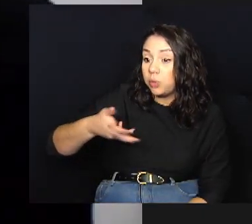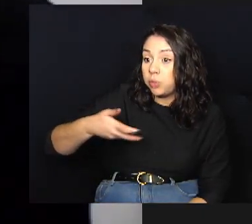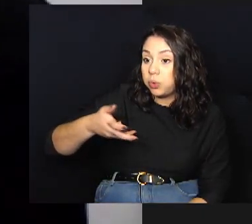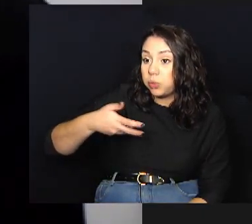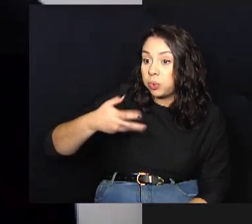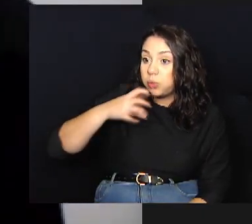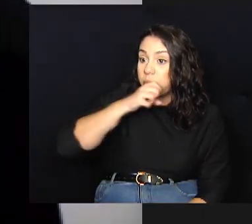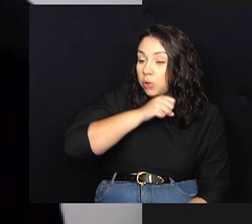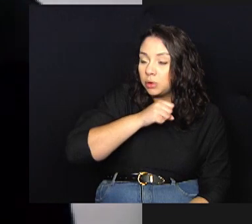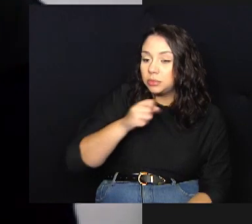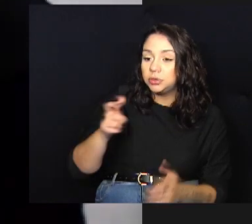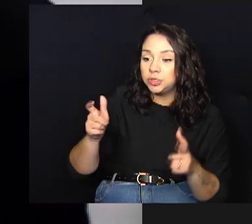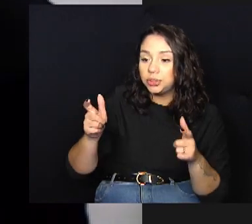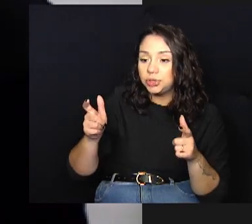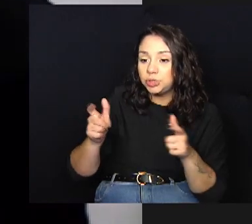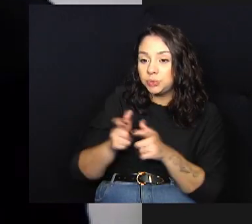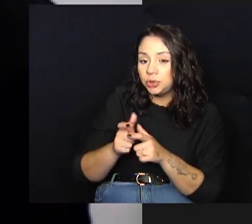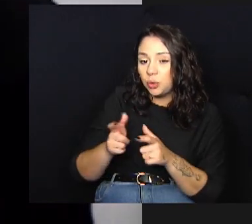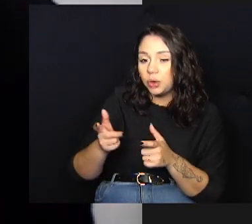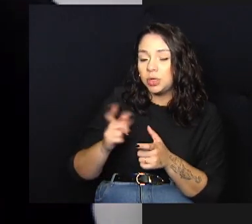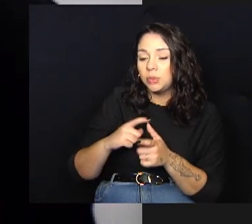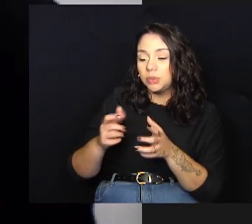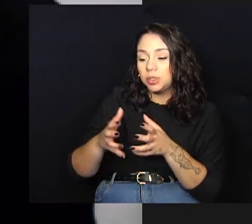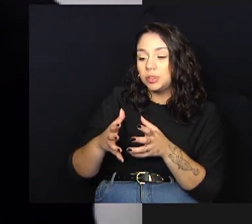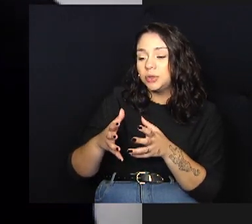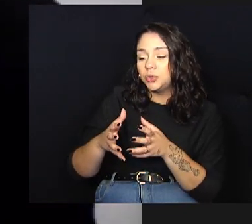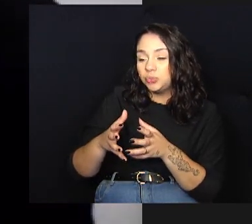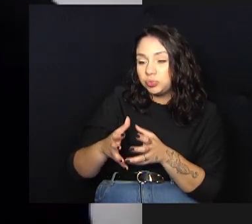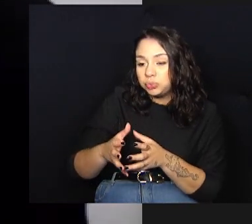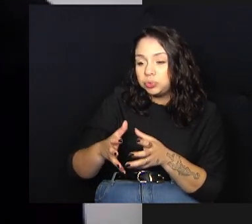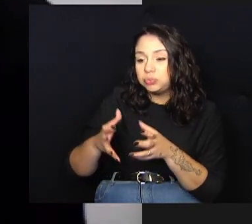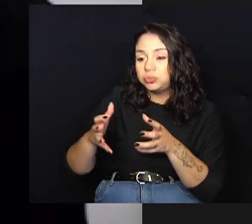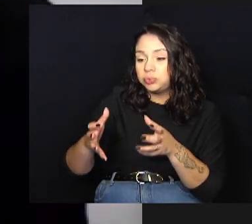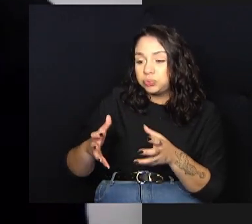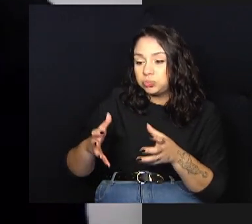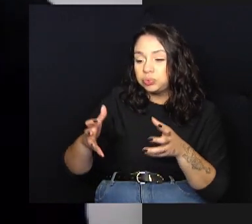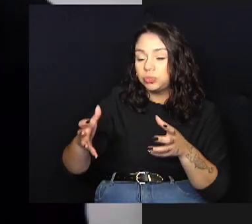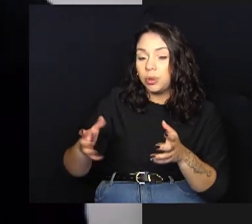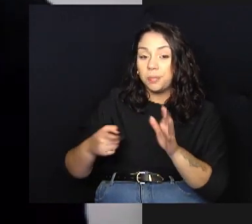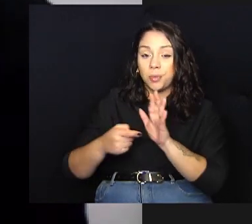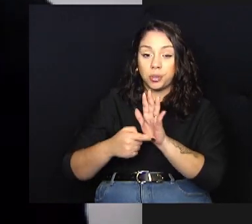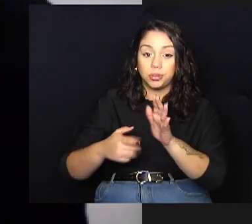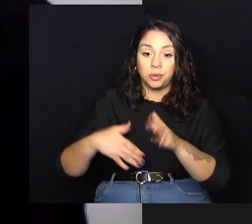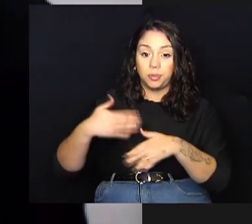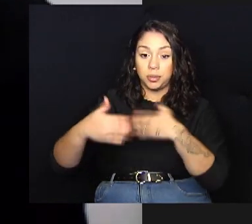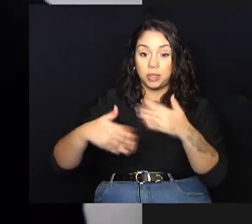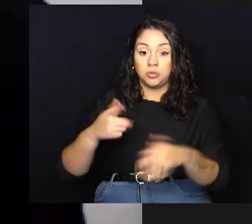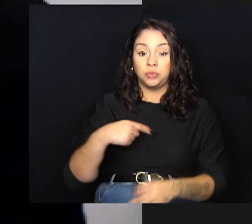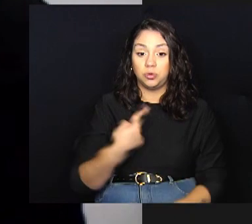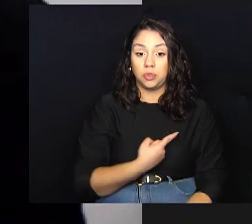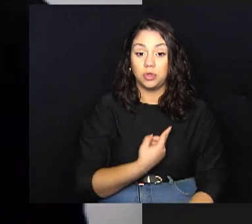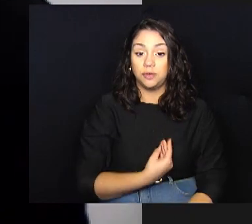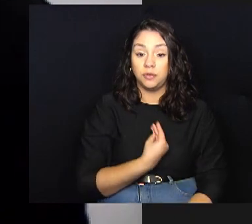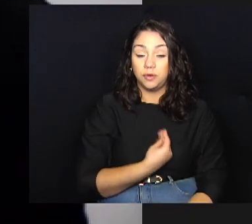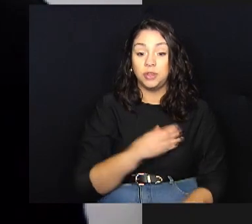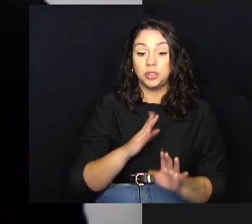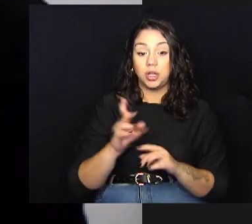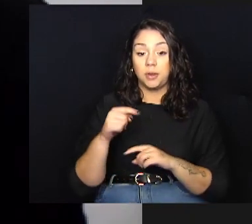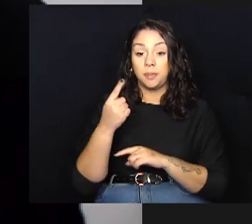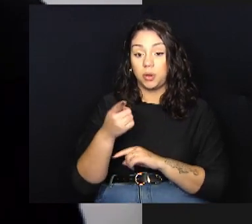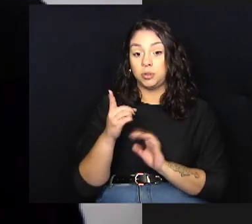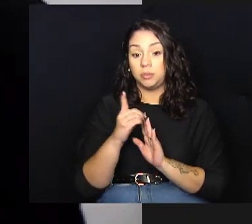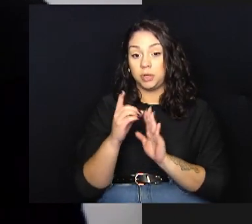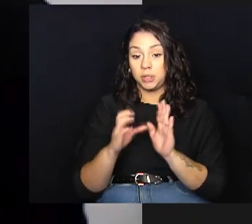ele tá sinalizando para gente né é um processo que a gente vai vivenciar já na próxima década